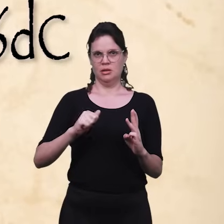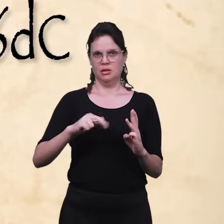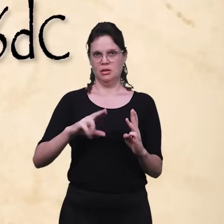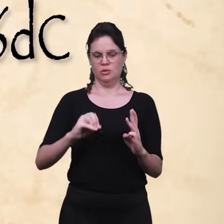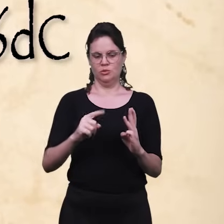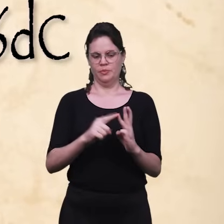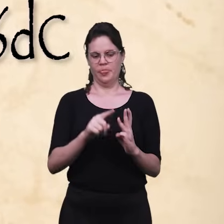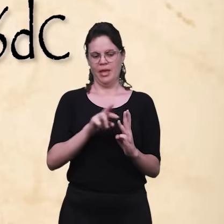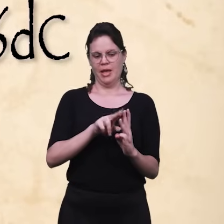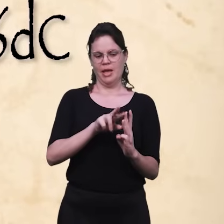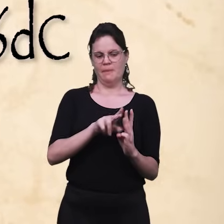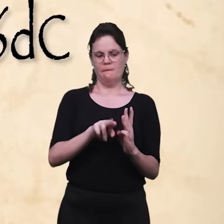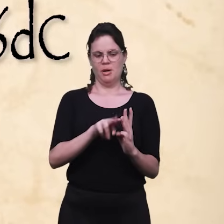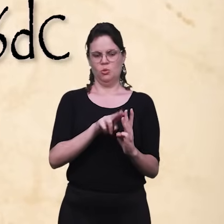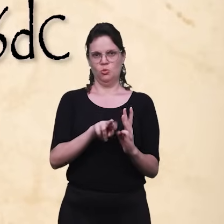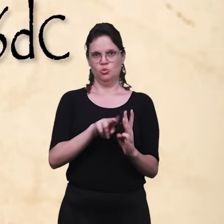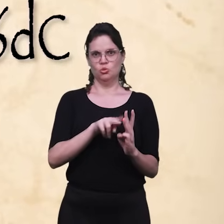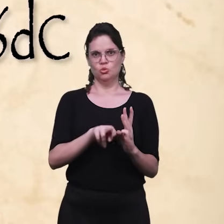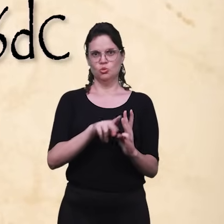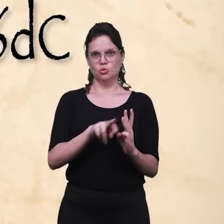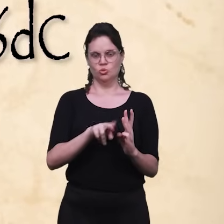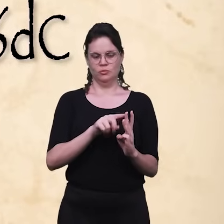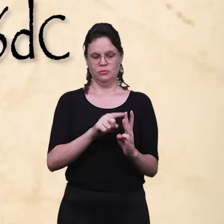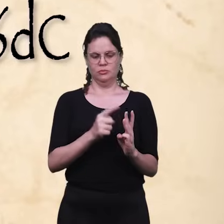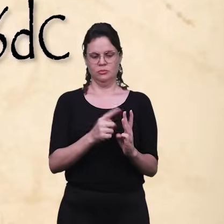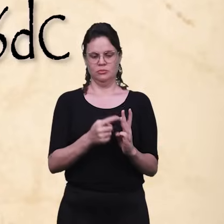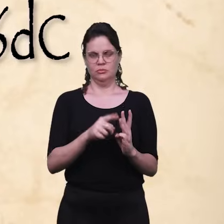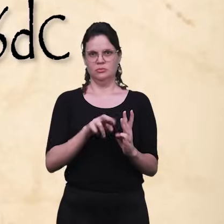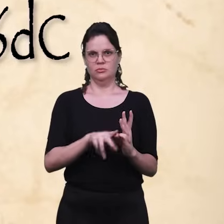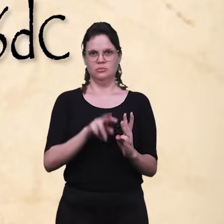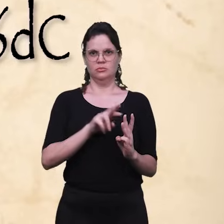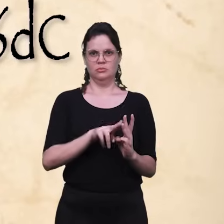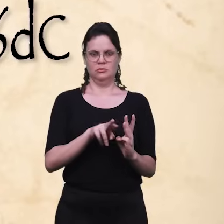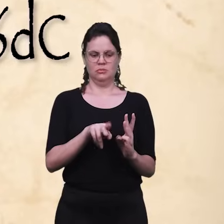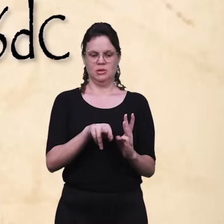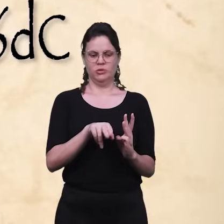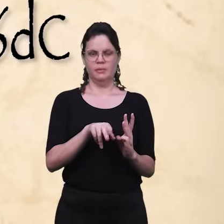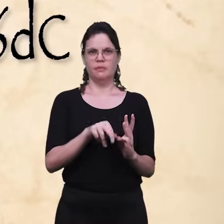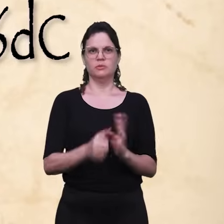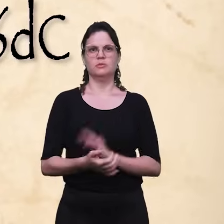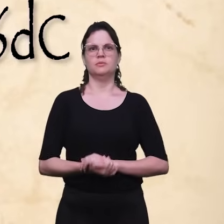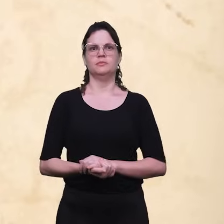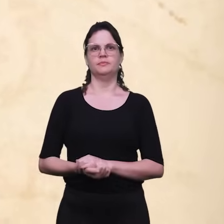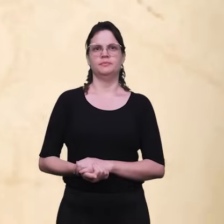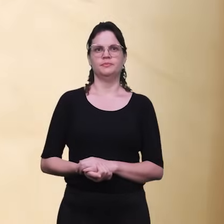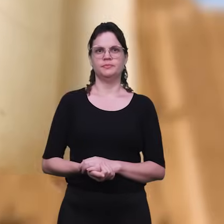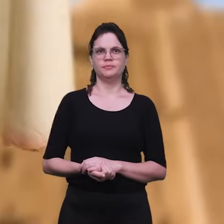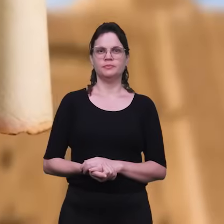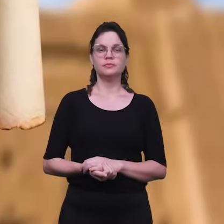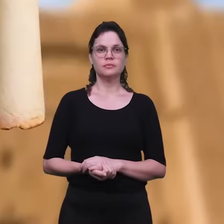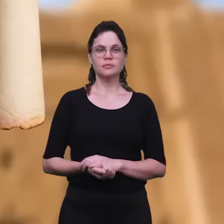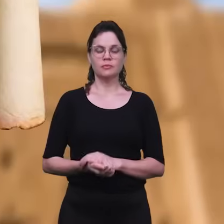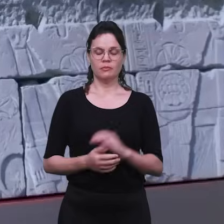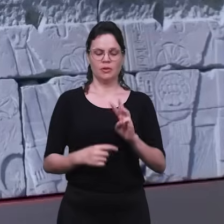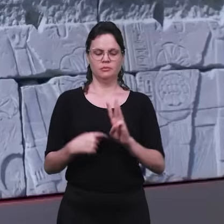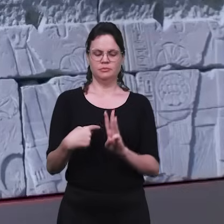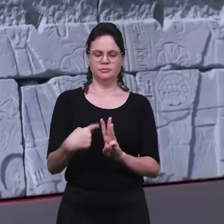de Tito e filho de Vespasiano. Eles